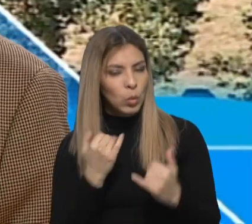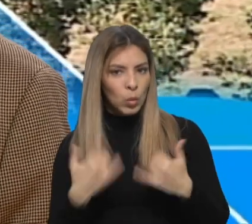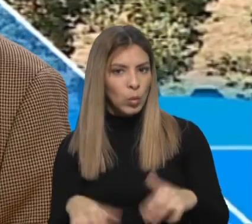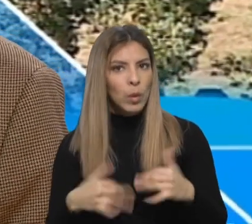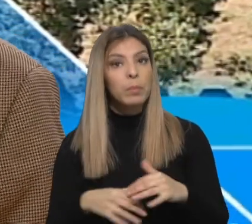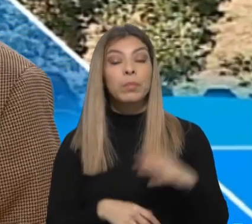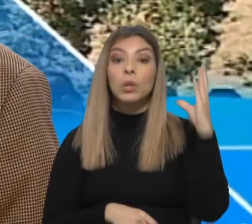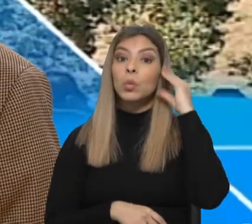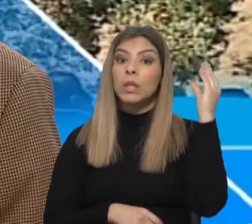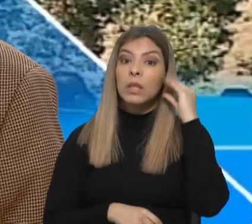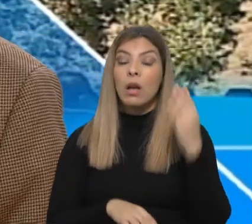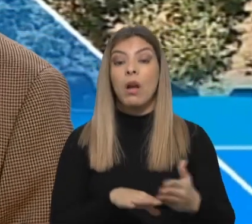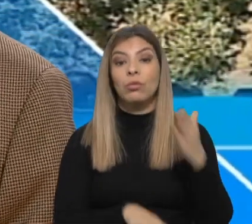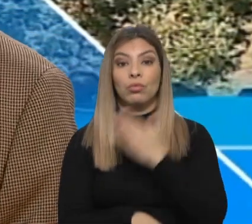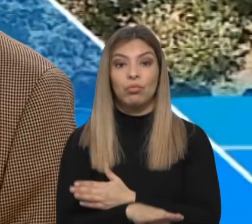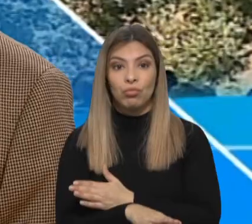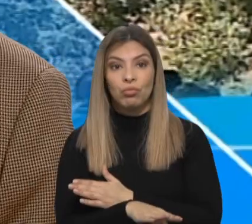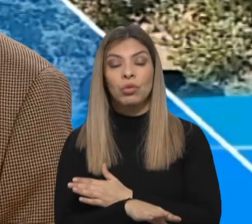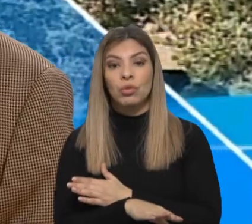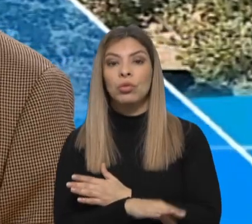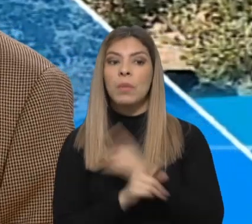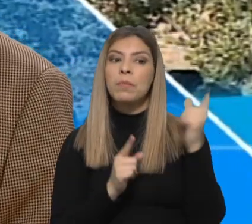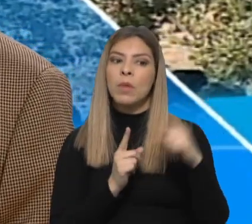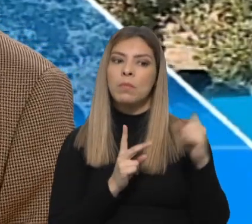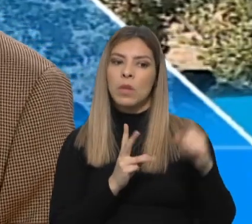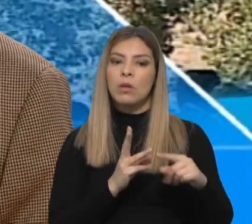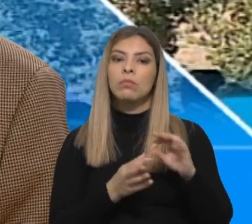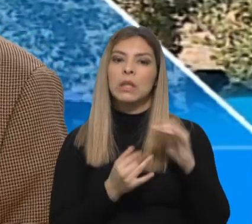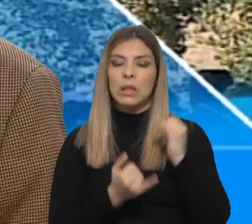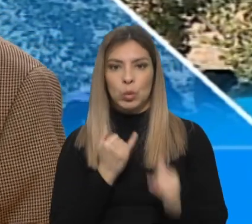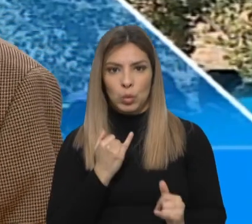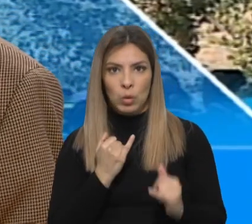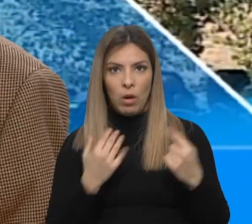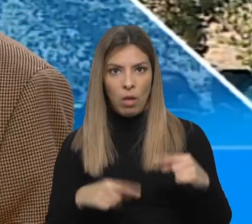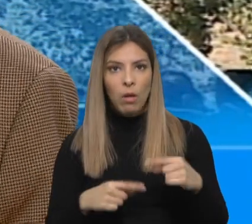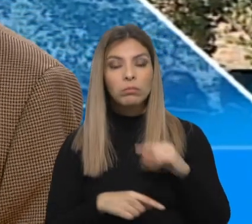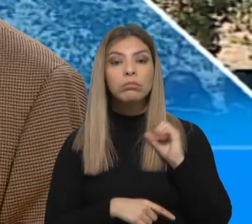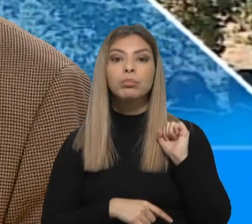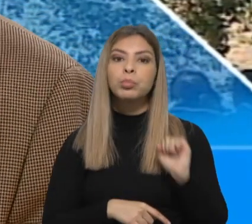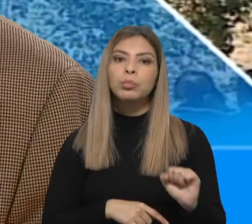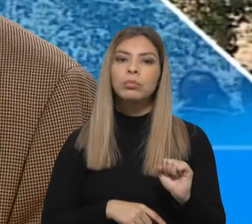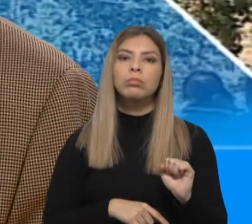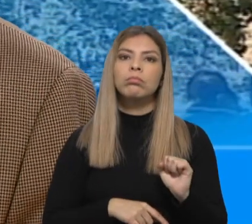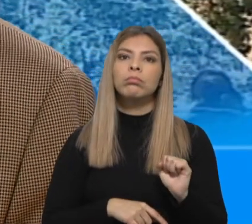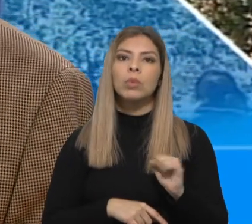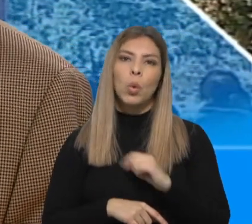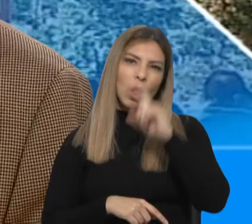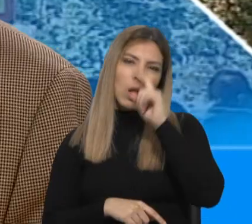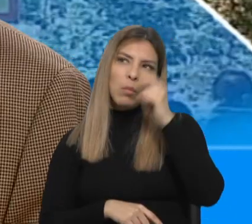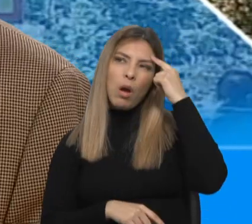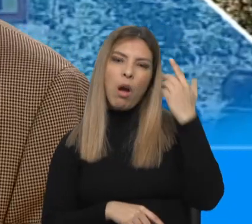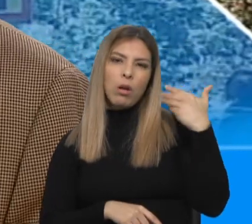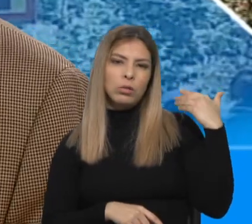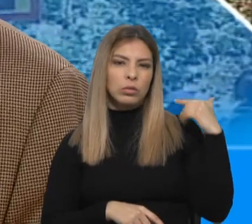a Suíça já se confrontou diversas vezes com esses riscos, nomeadamente em matéria de liberdade religiosa. Eu recordo um caso em